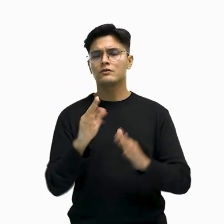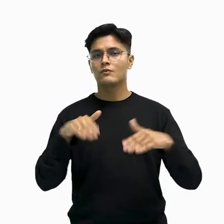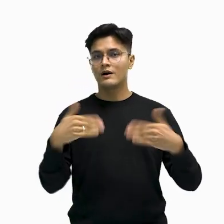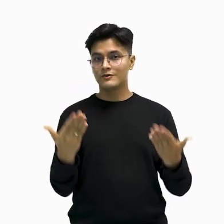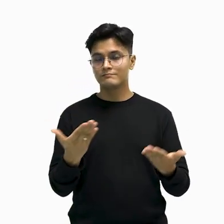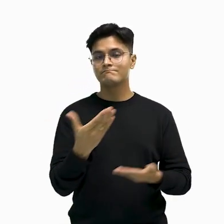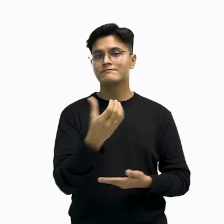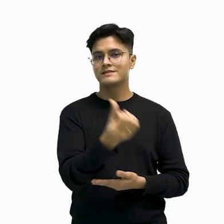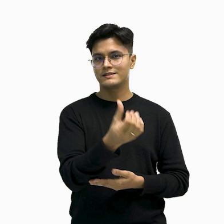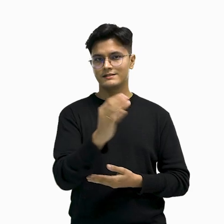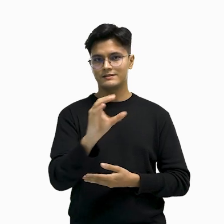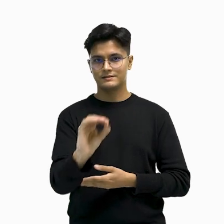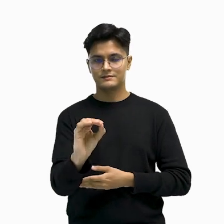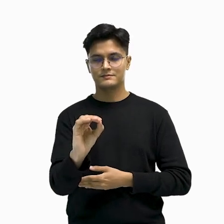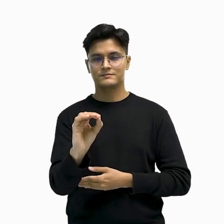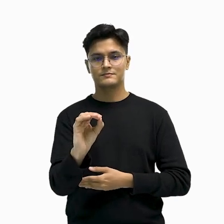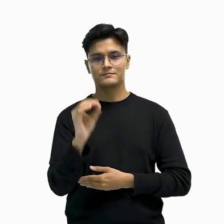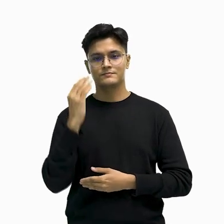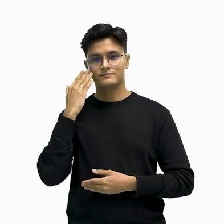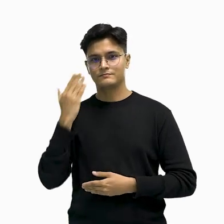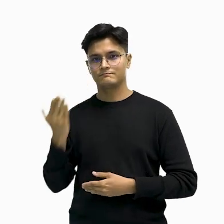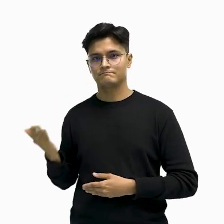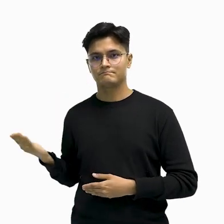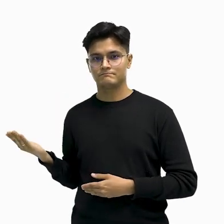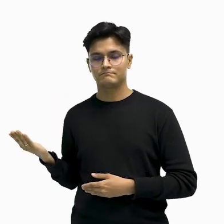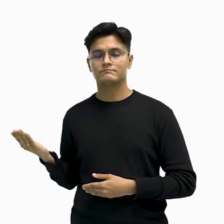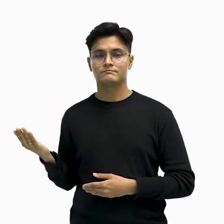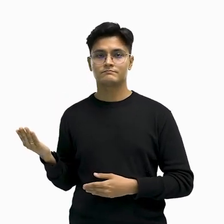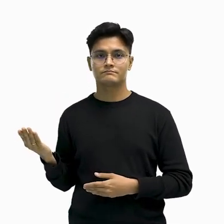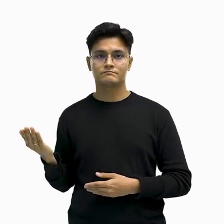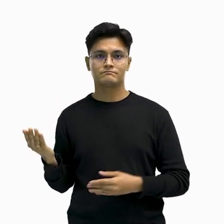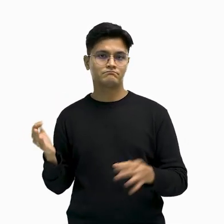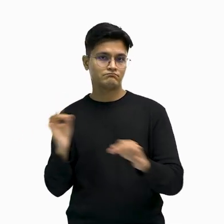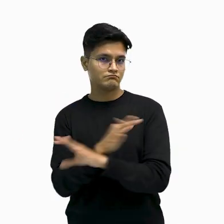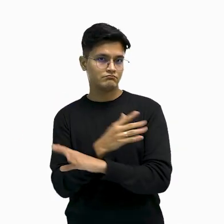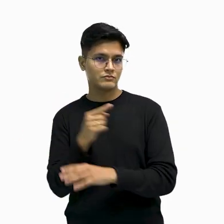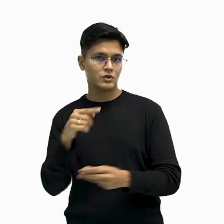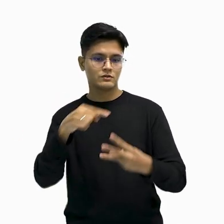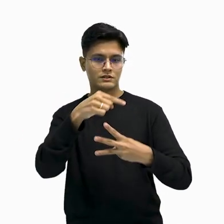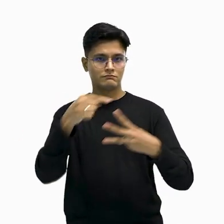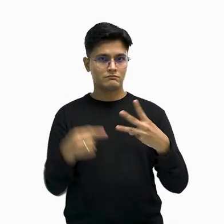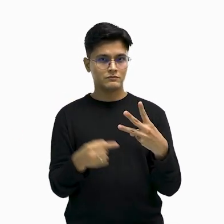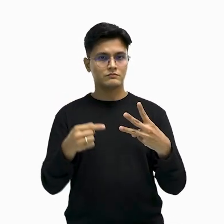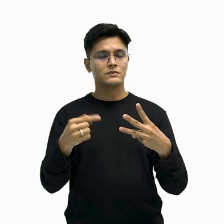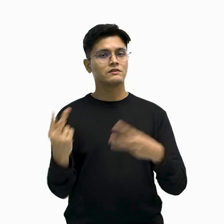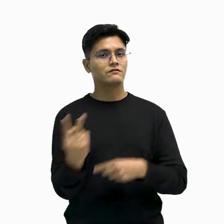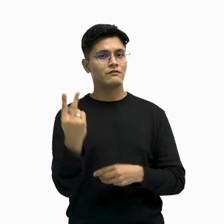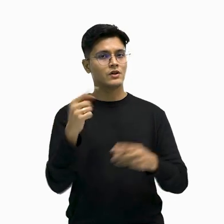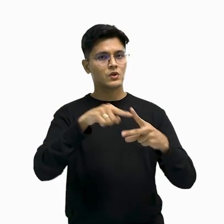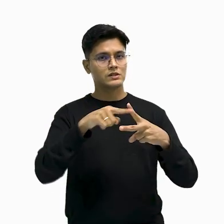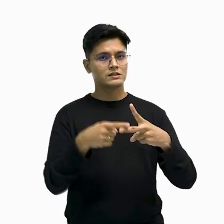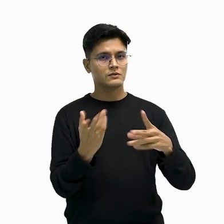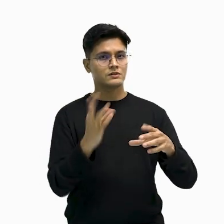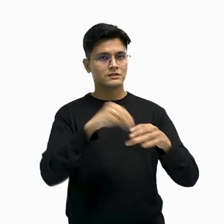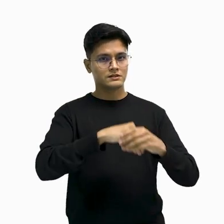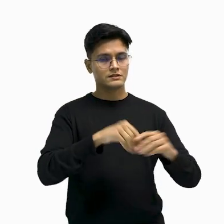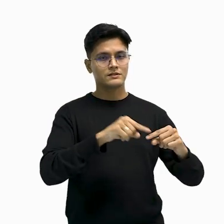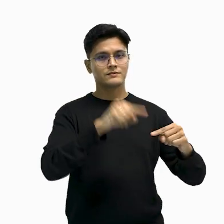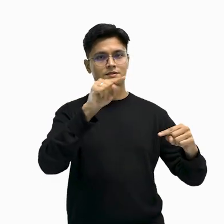60, né? 60 graus. Pronto. Aí estão os três valores dos